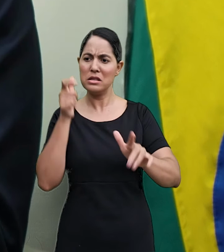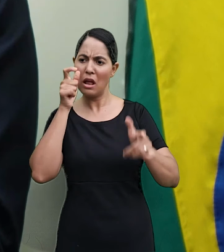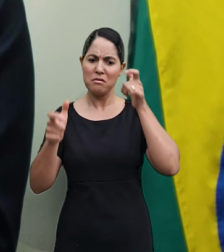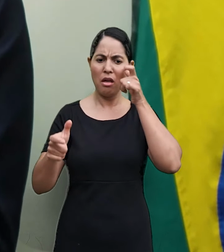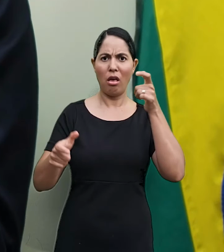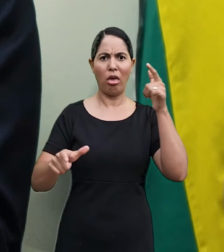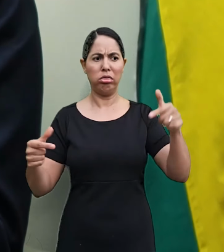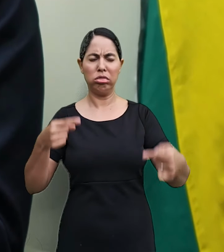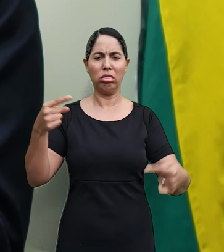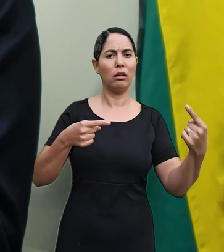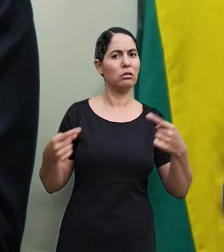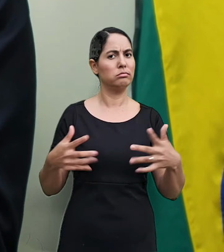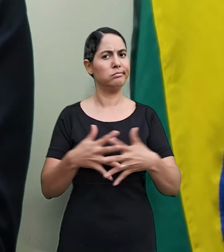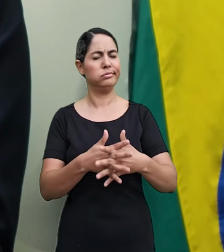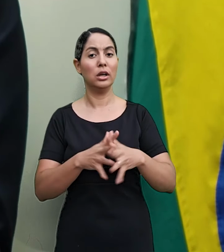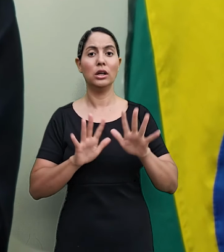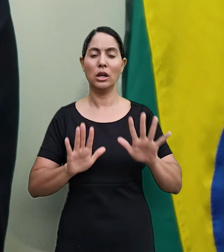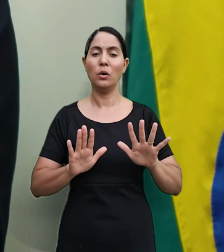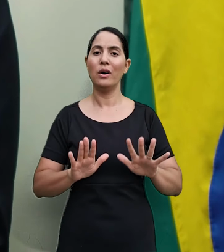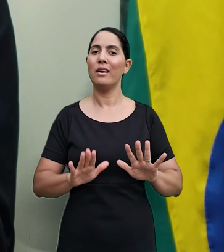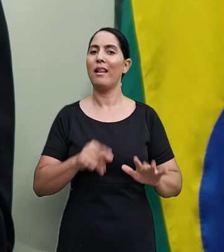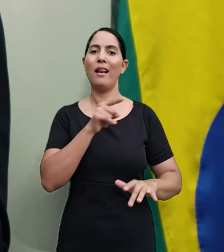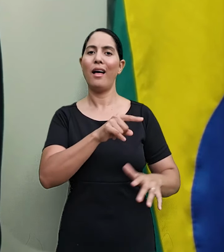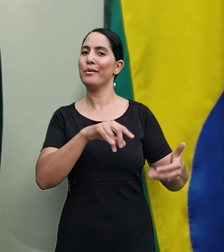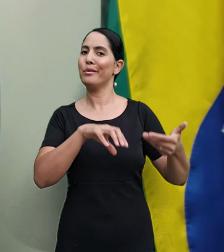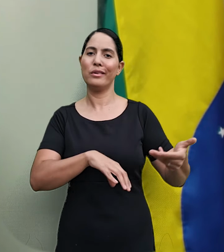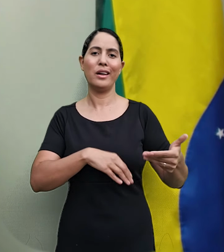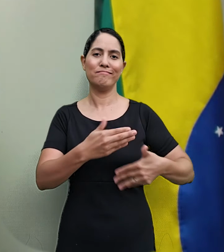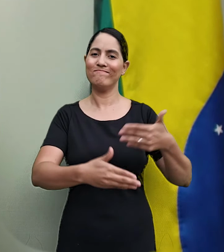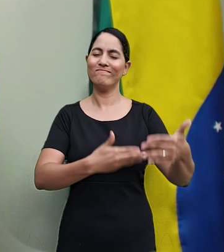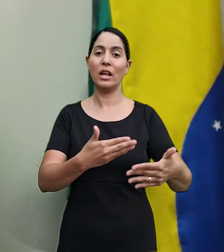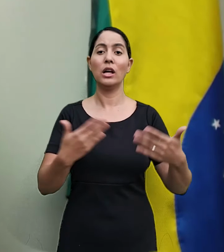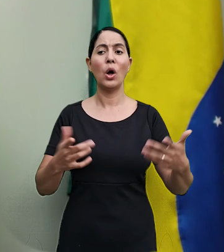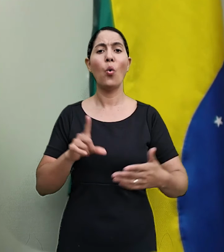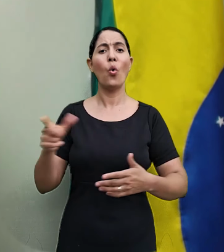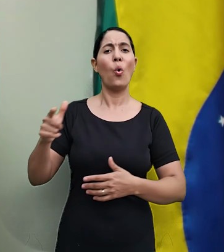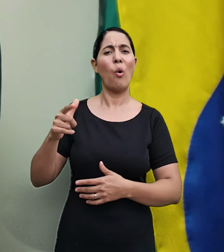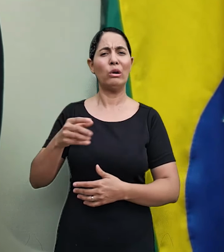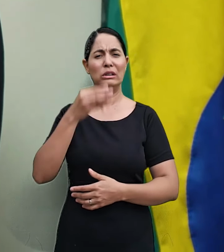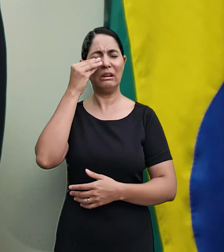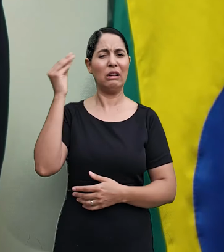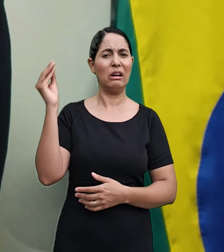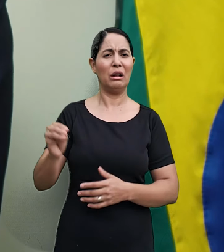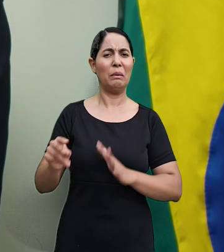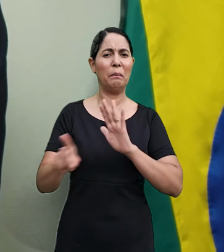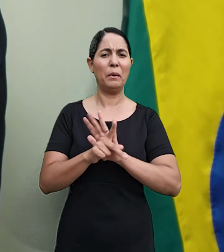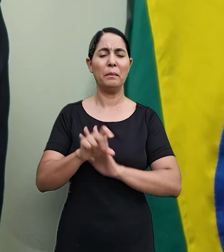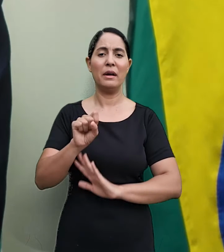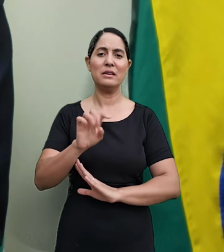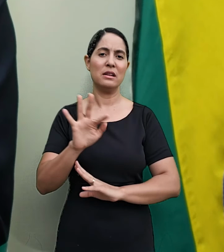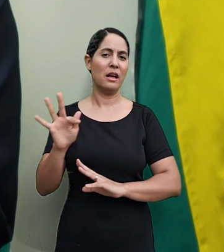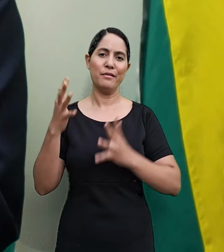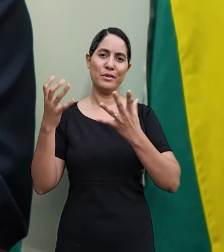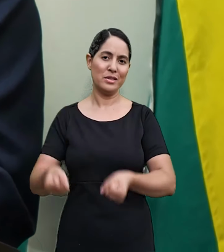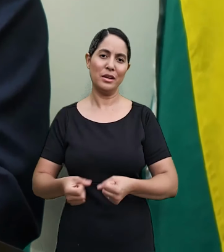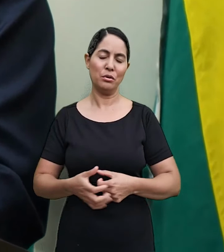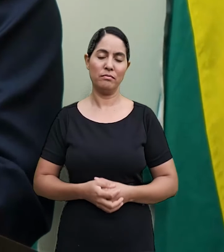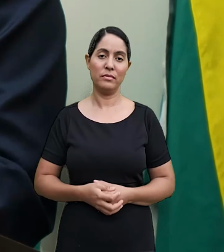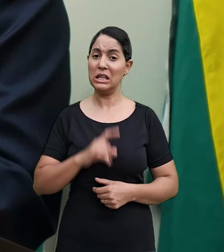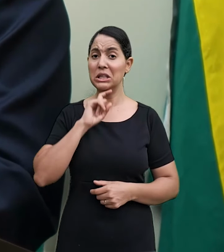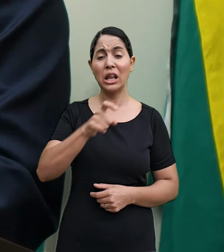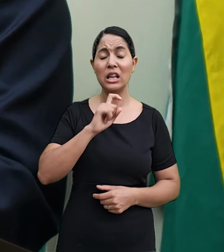das propostas que não prosperaram no Congresso e outras simplesmente foram rejeitadas pelo próprio Supremo Tribunal